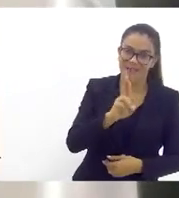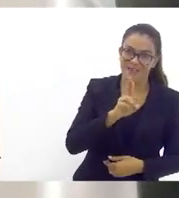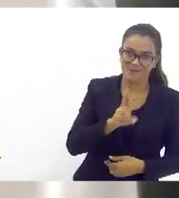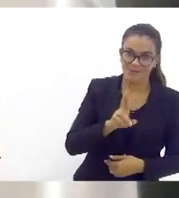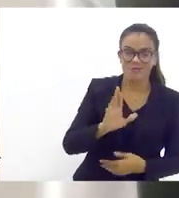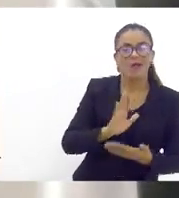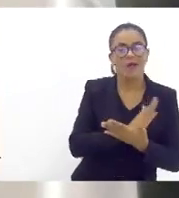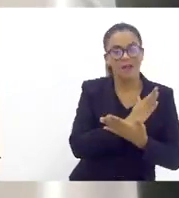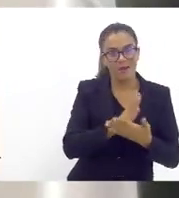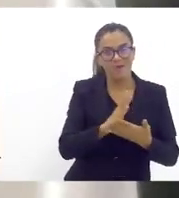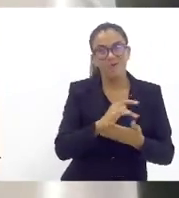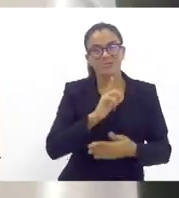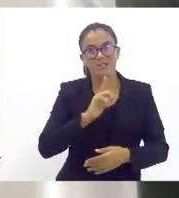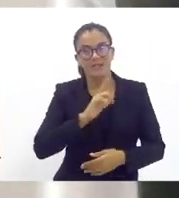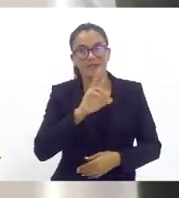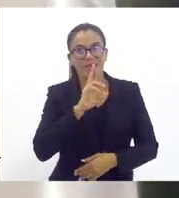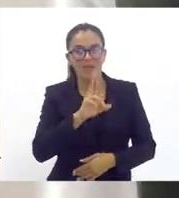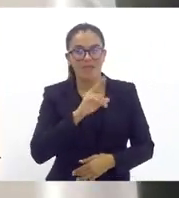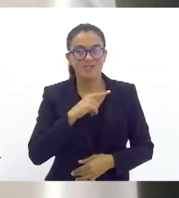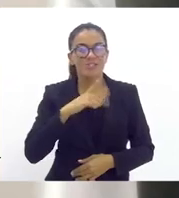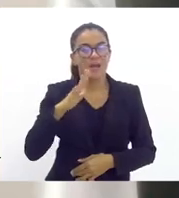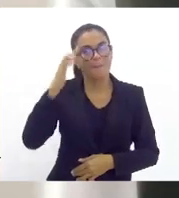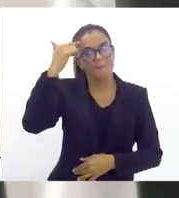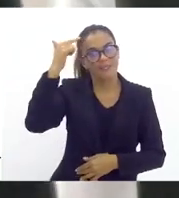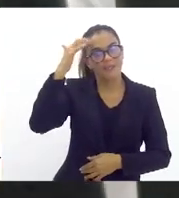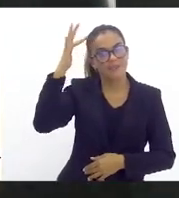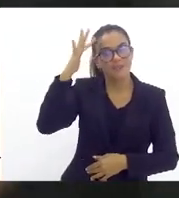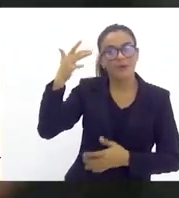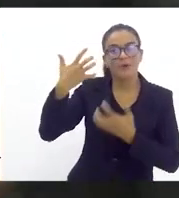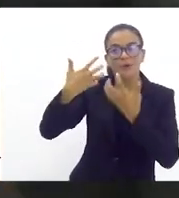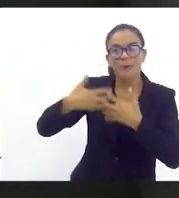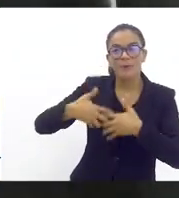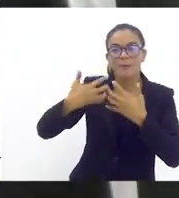tem começado a pensar em caminhos de soluções.